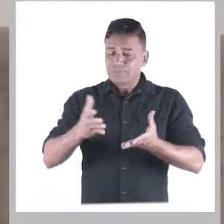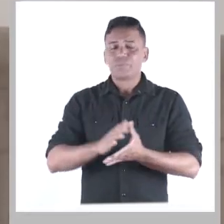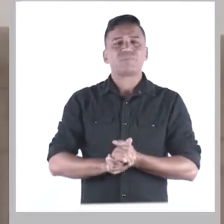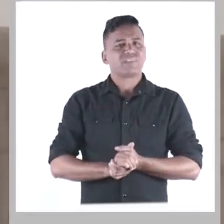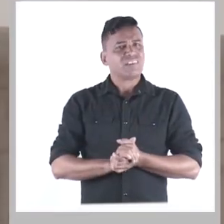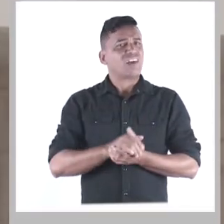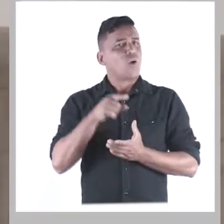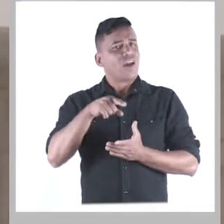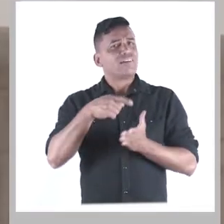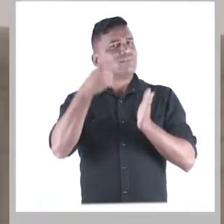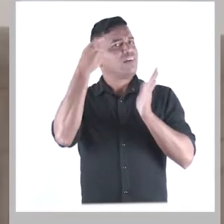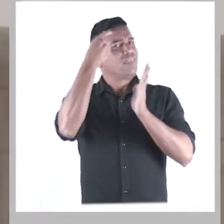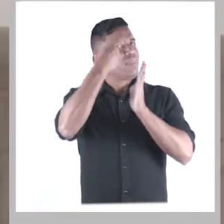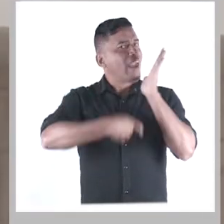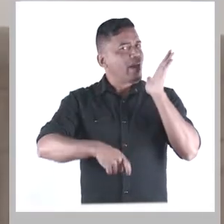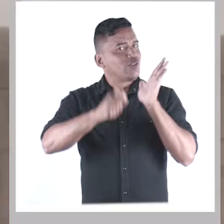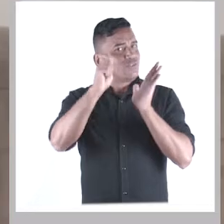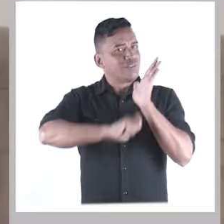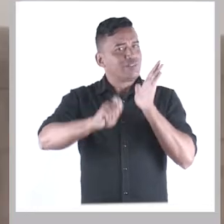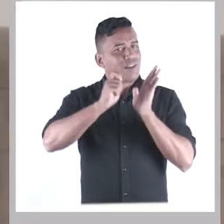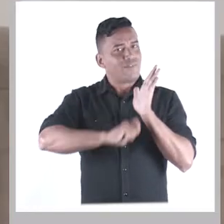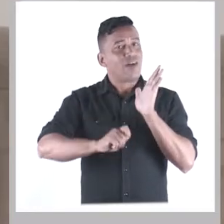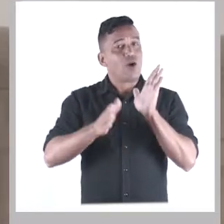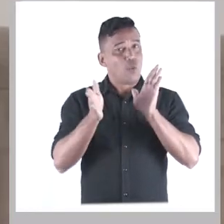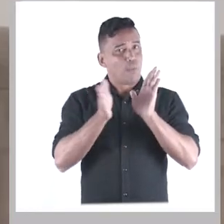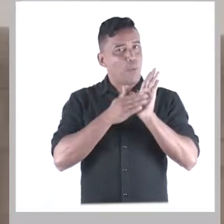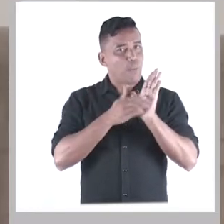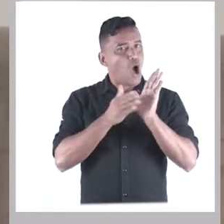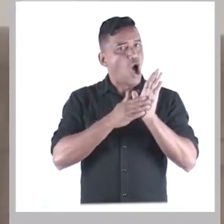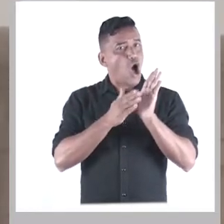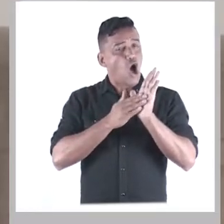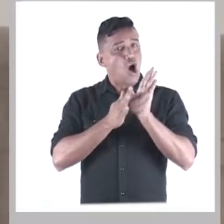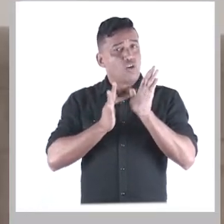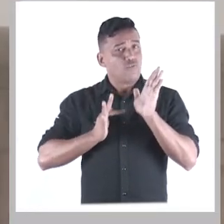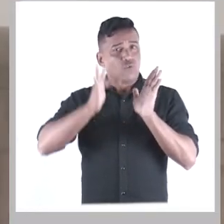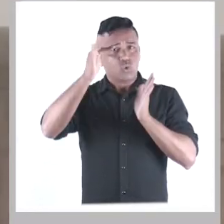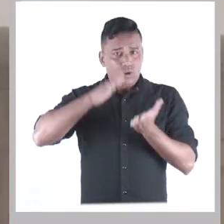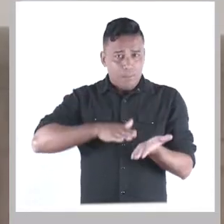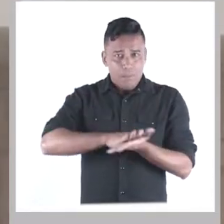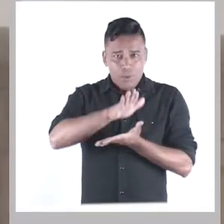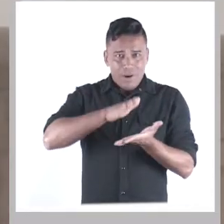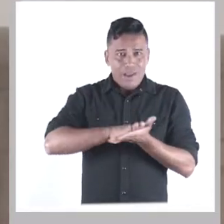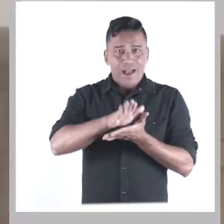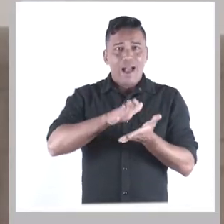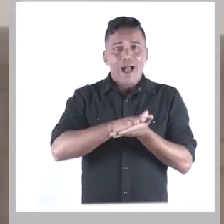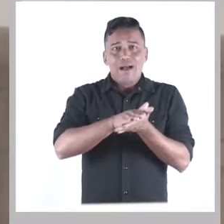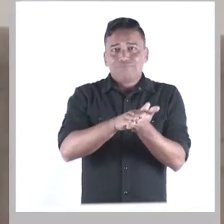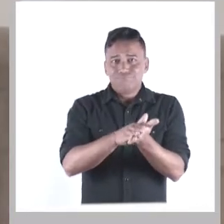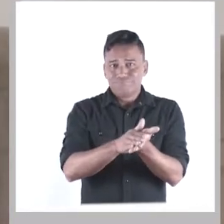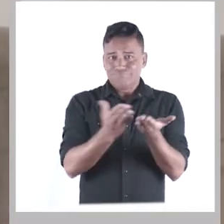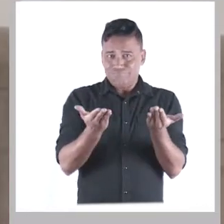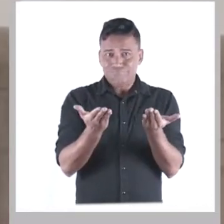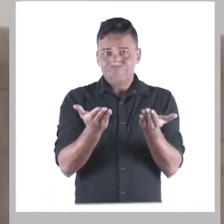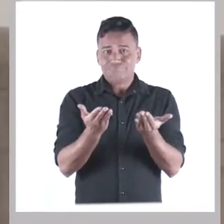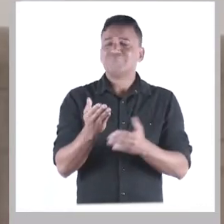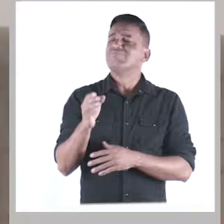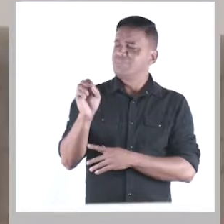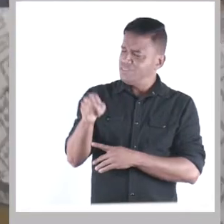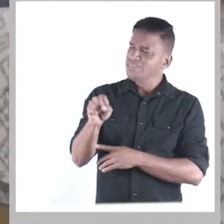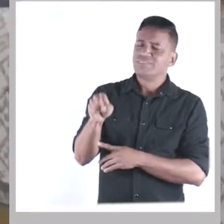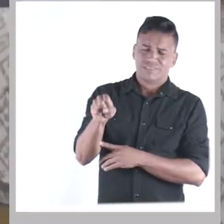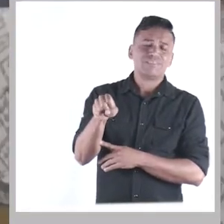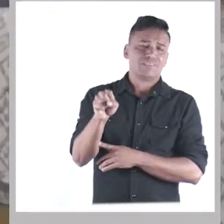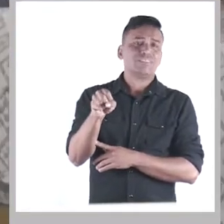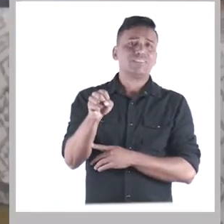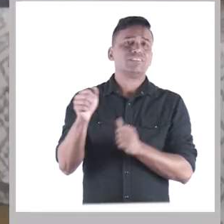essas crônicas têm aí um propósito de serem publicadas futuramente. Você quer Sim. transformar em livros,